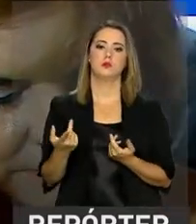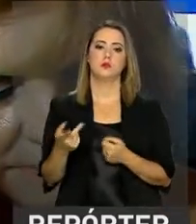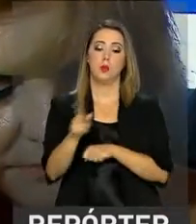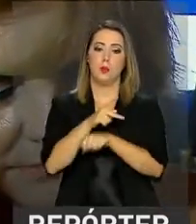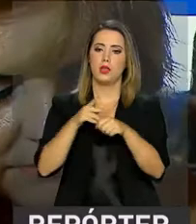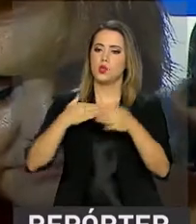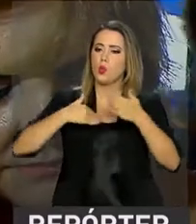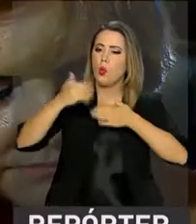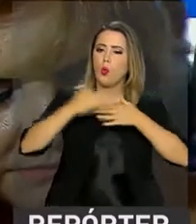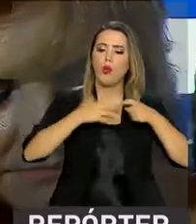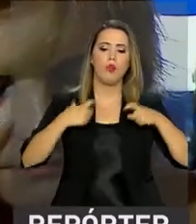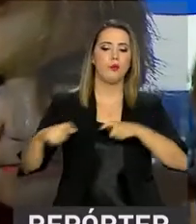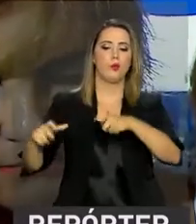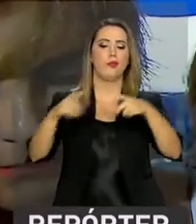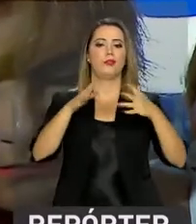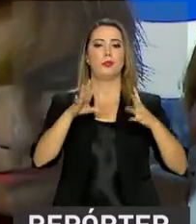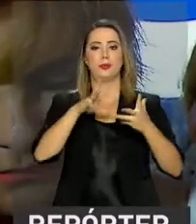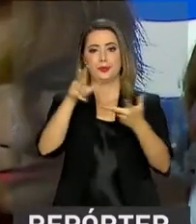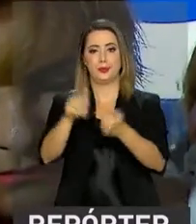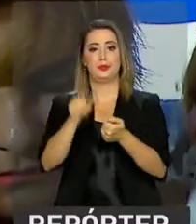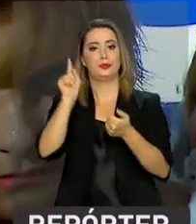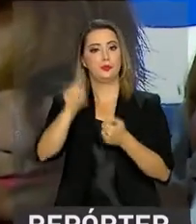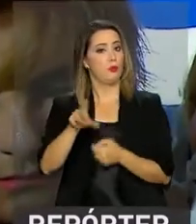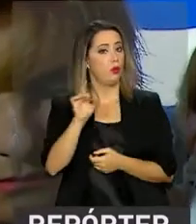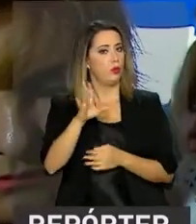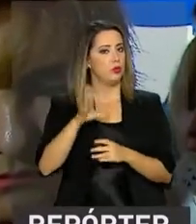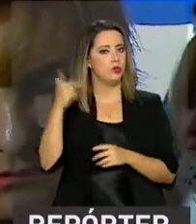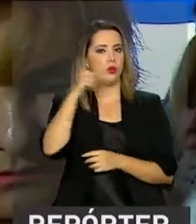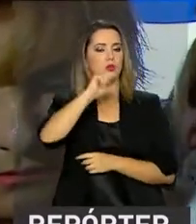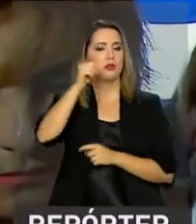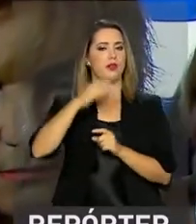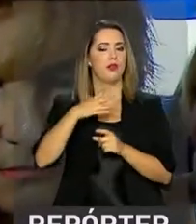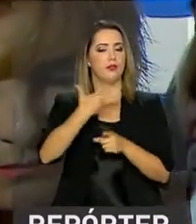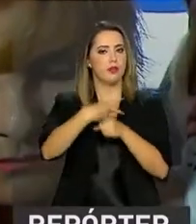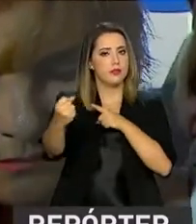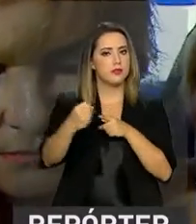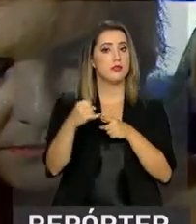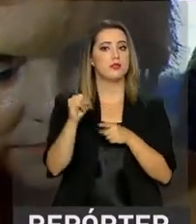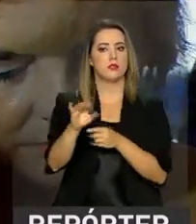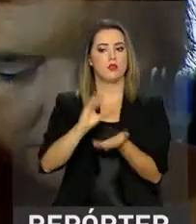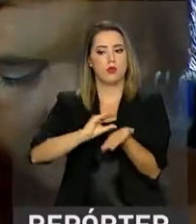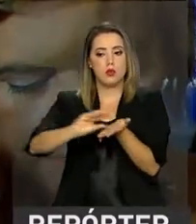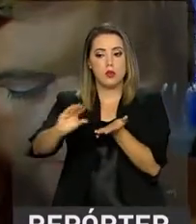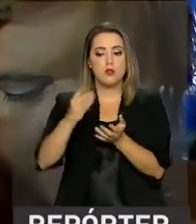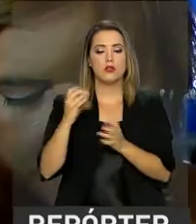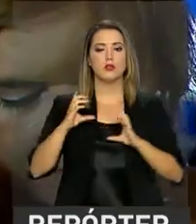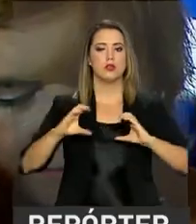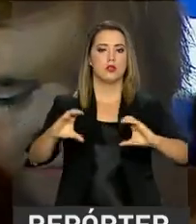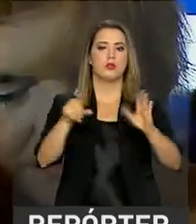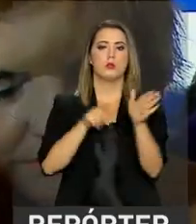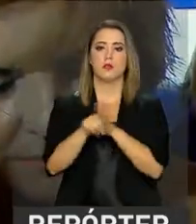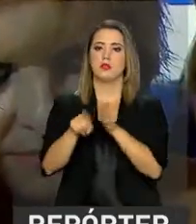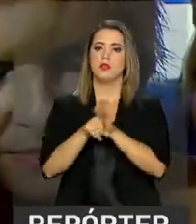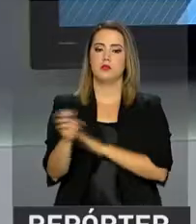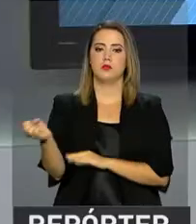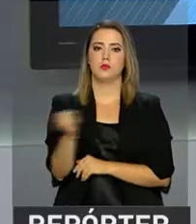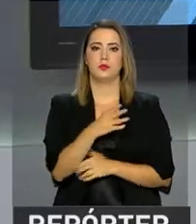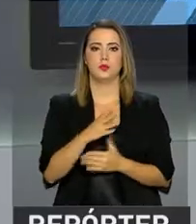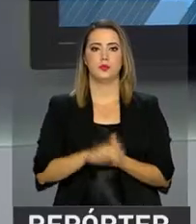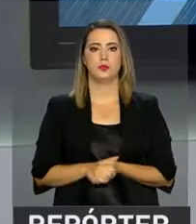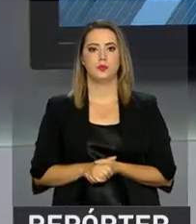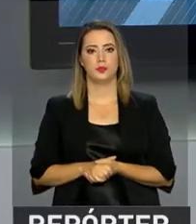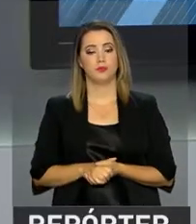qualquer país do mundo vai superar sua difícil conjuntura econômica investindo em ciência e pesquisa e inovação